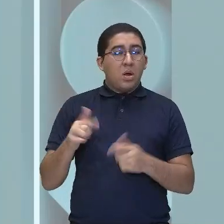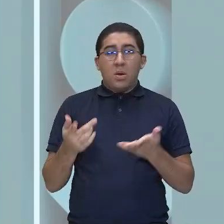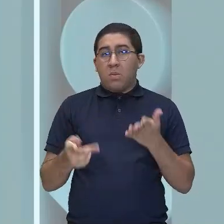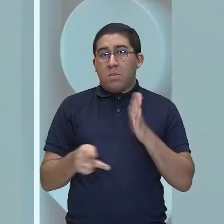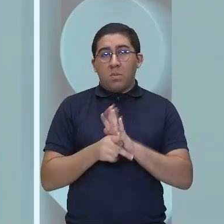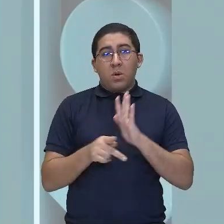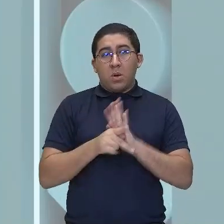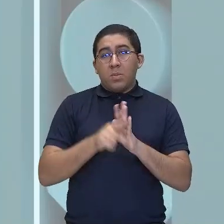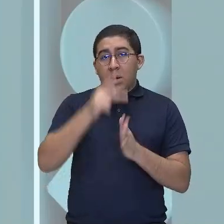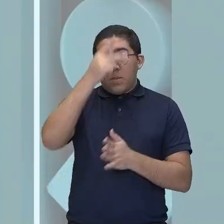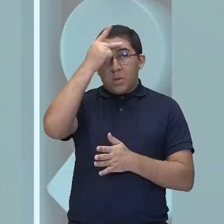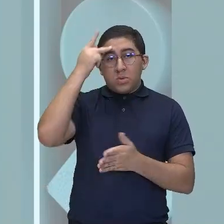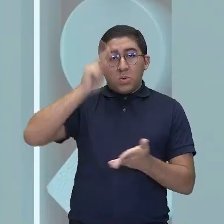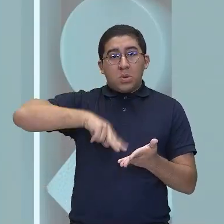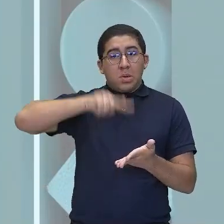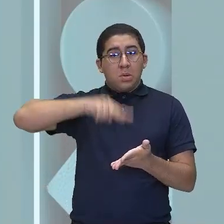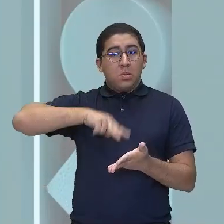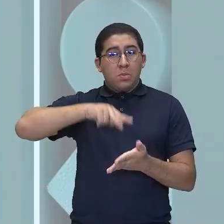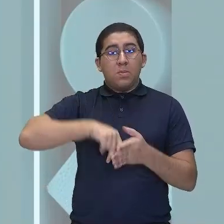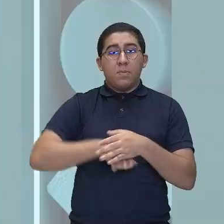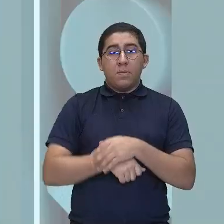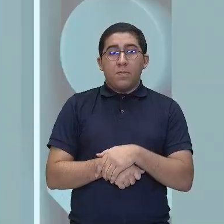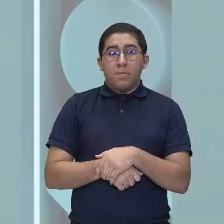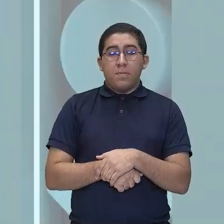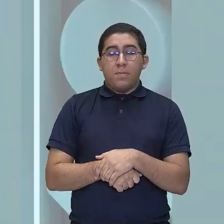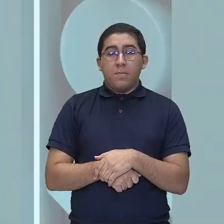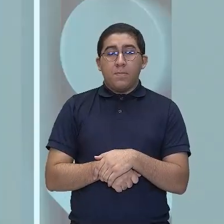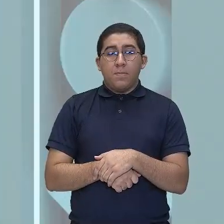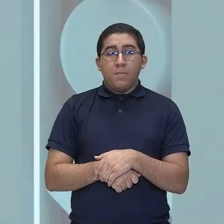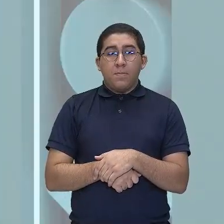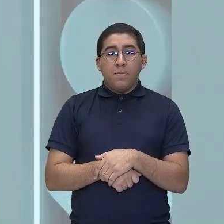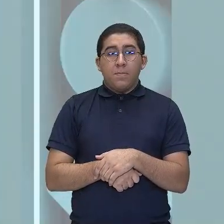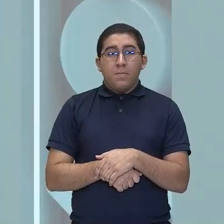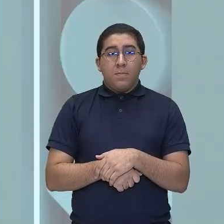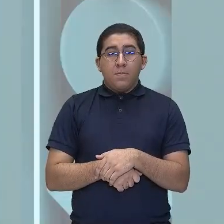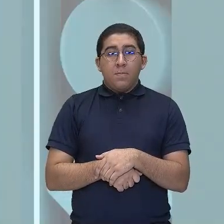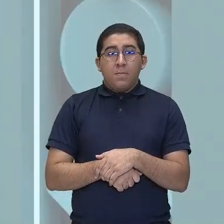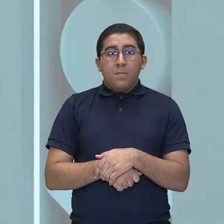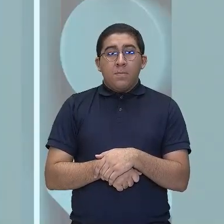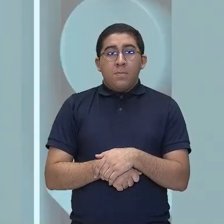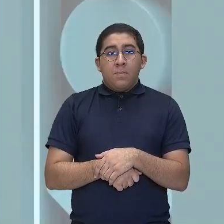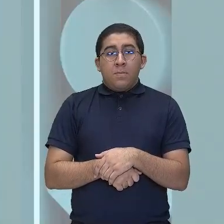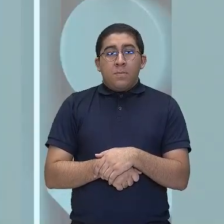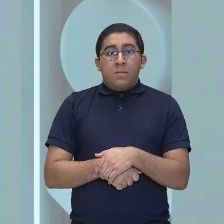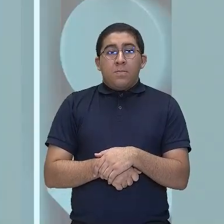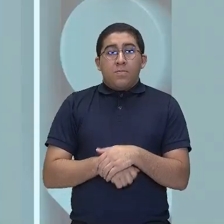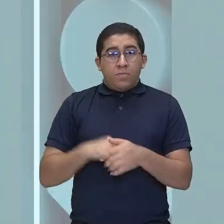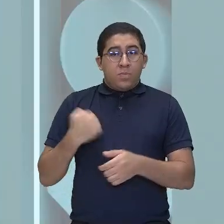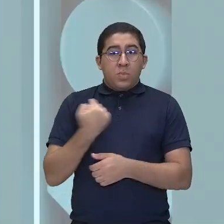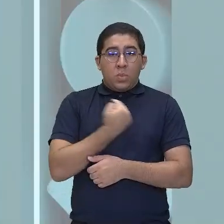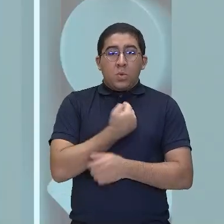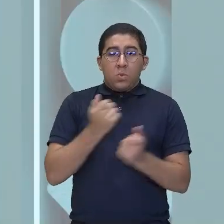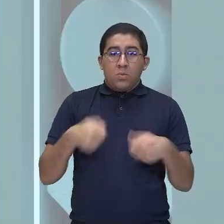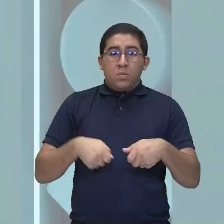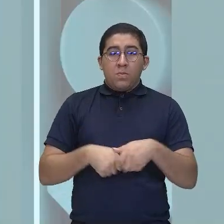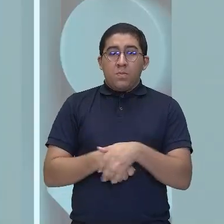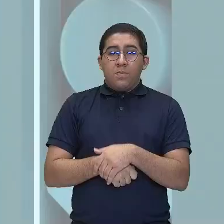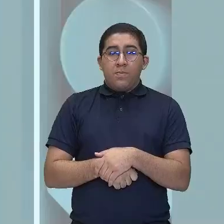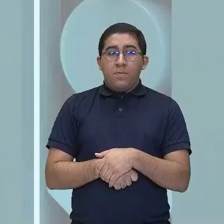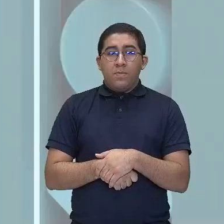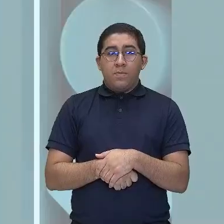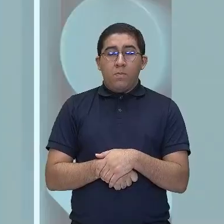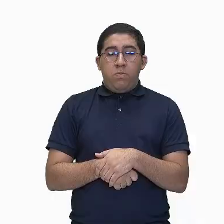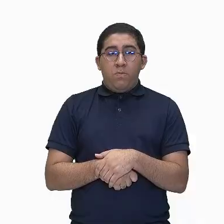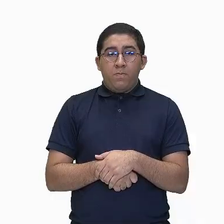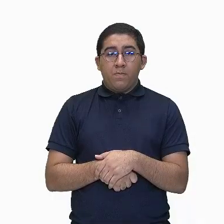do interpretador, da pessoa que está interpretando o texto, ou seja, o leitor, que somos todos nós. Então, vamos para as